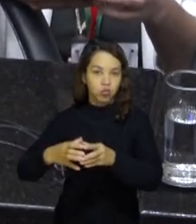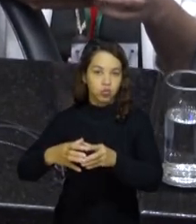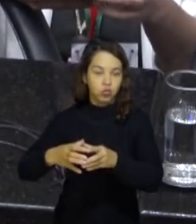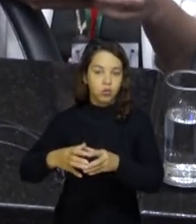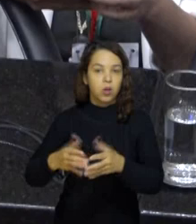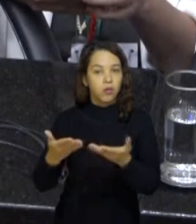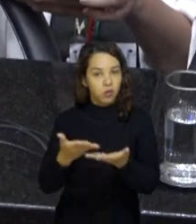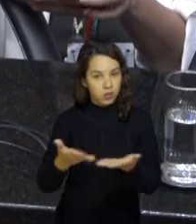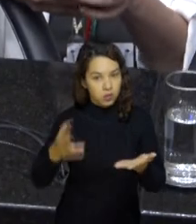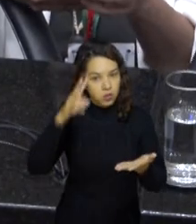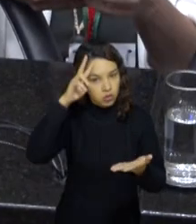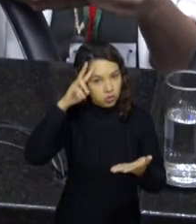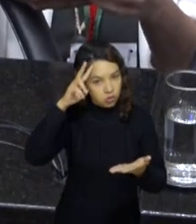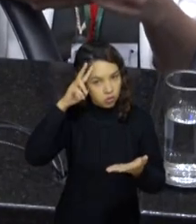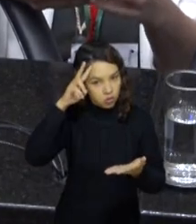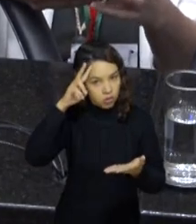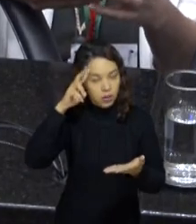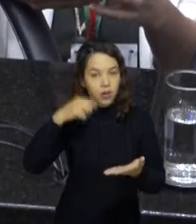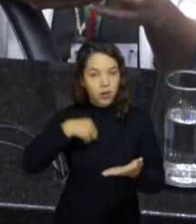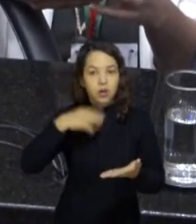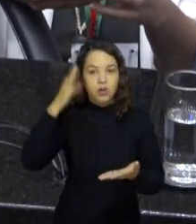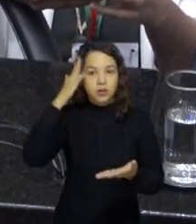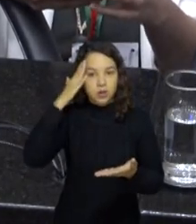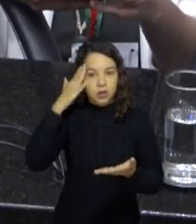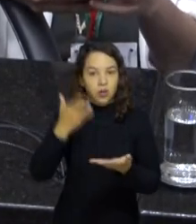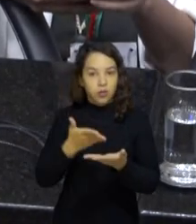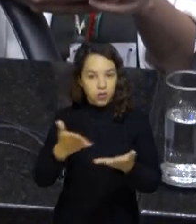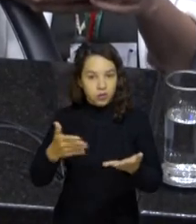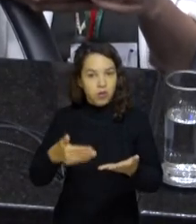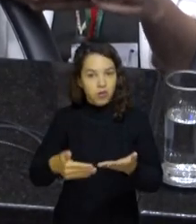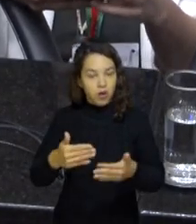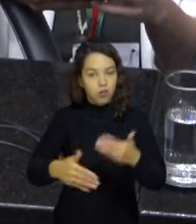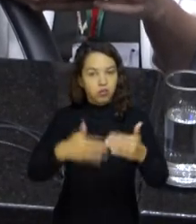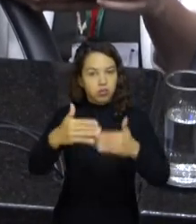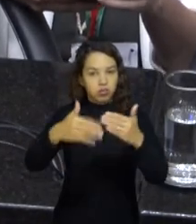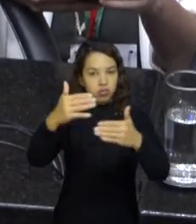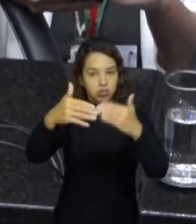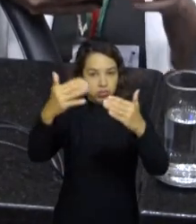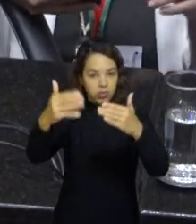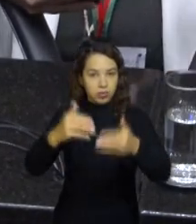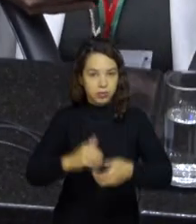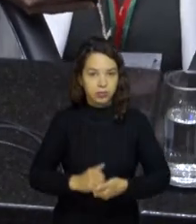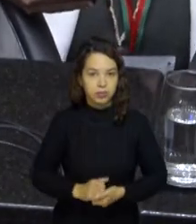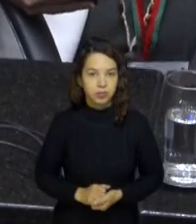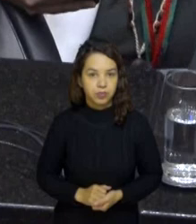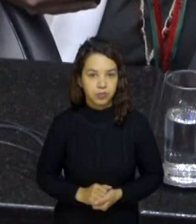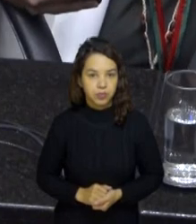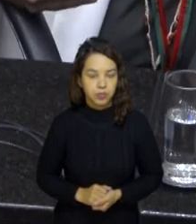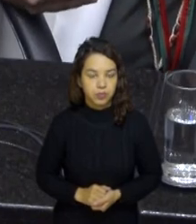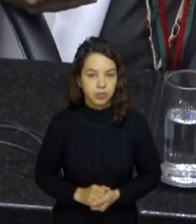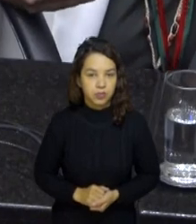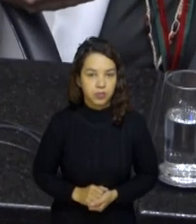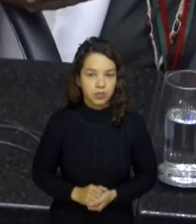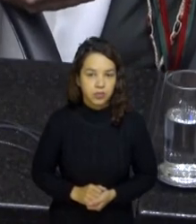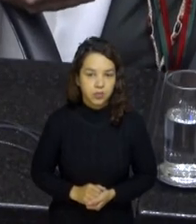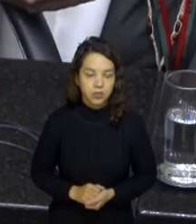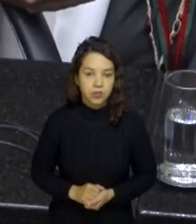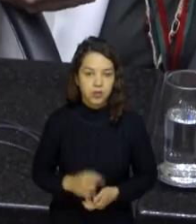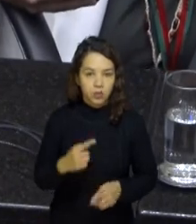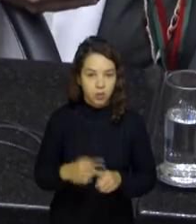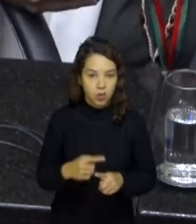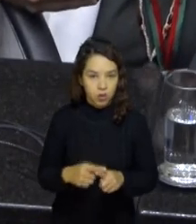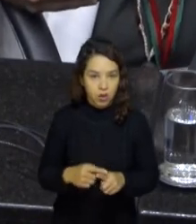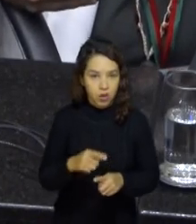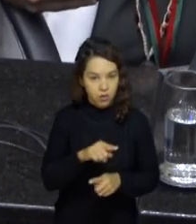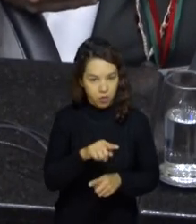eu te conheço, eu não tenho dúvida que vocês vão muito mais longe. Mais um minuto, presidente. Porque você faz